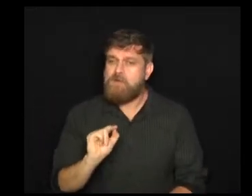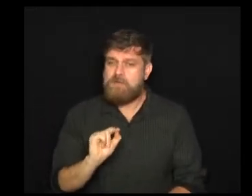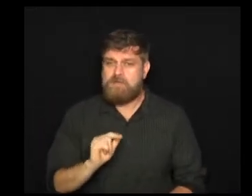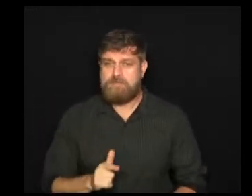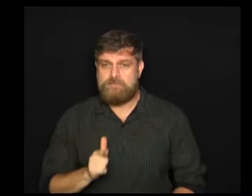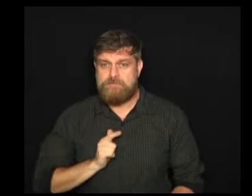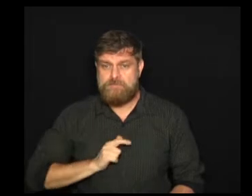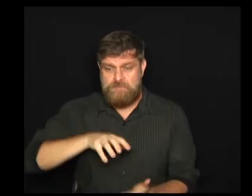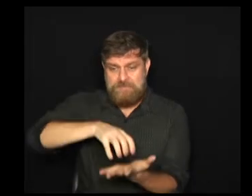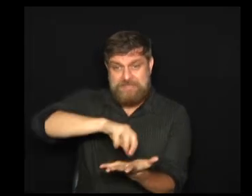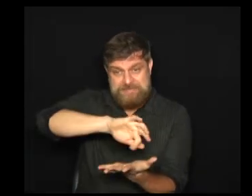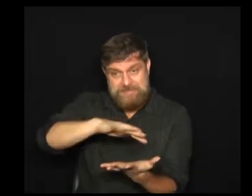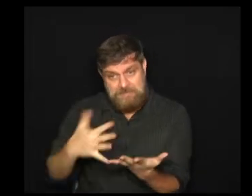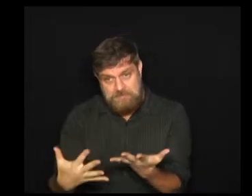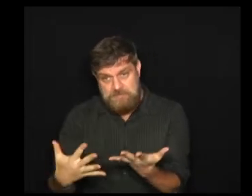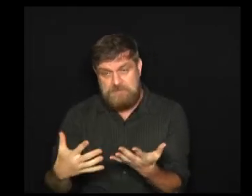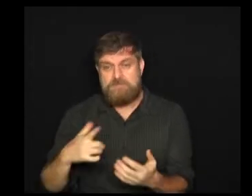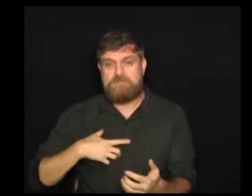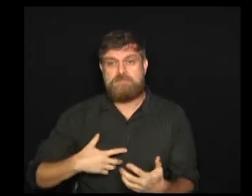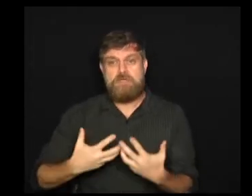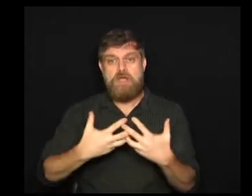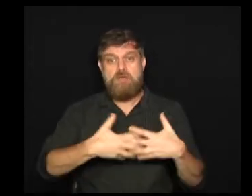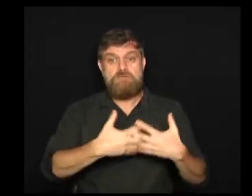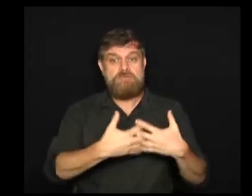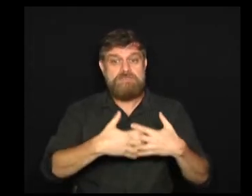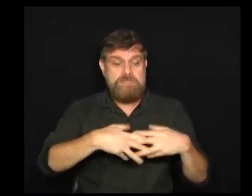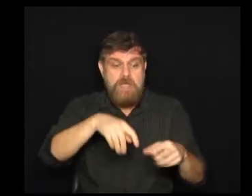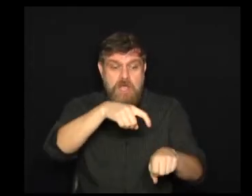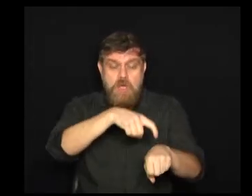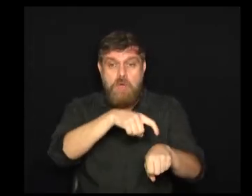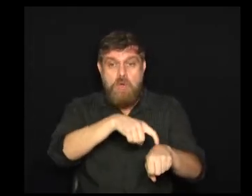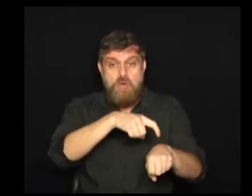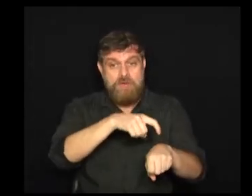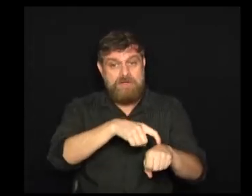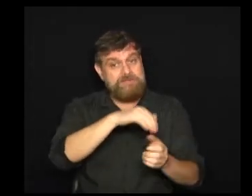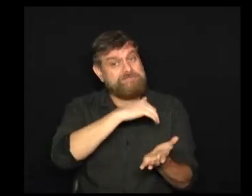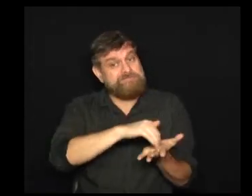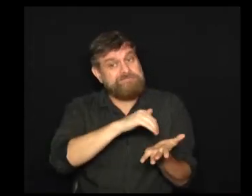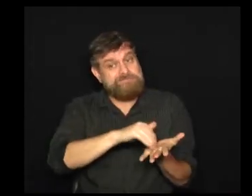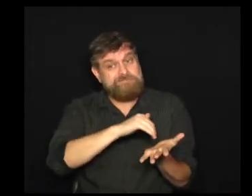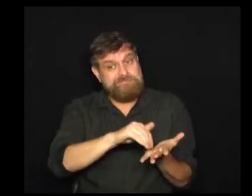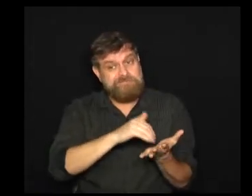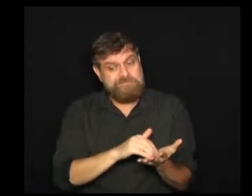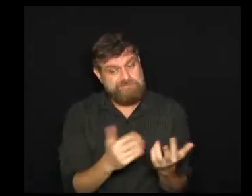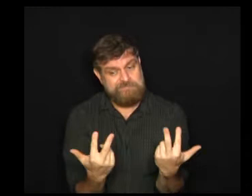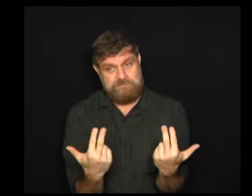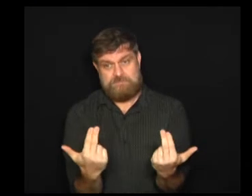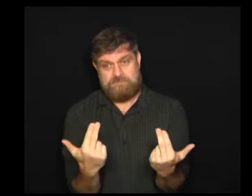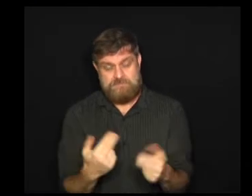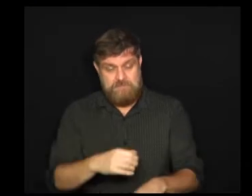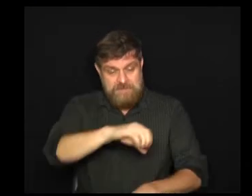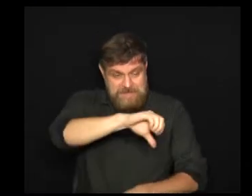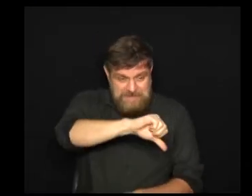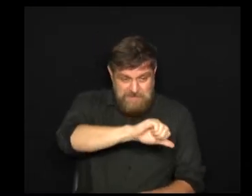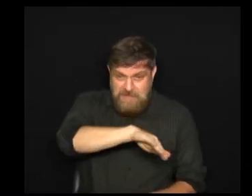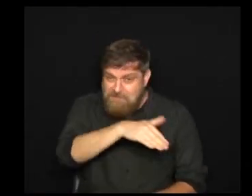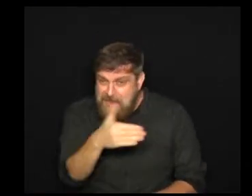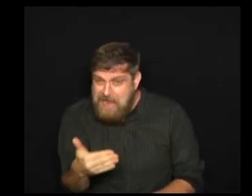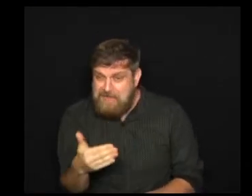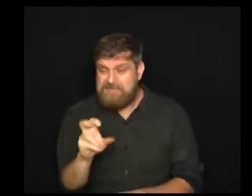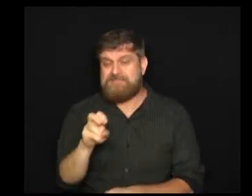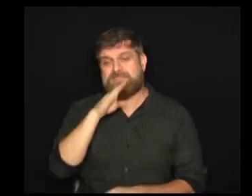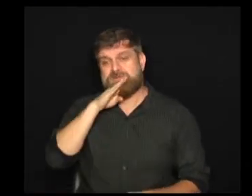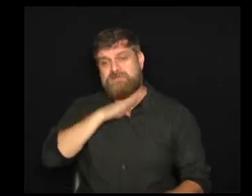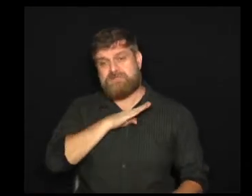a Central de Libras ela funciona no horário de funcionamento da secretaria, né? Então, das 9 às 17,